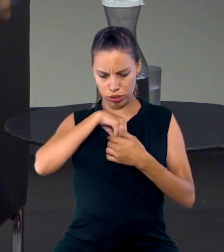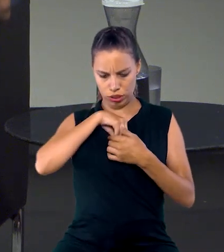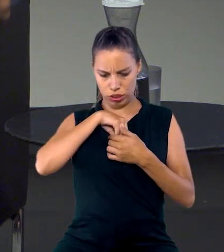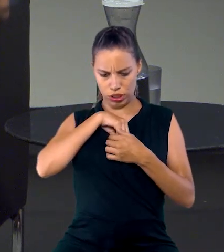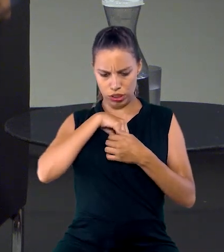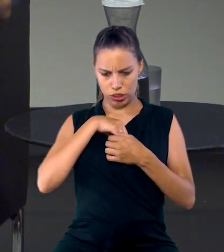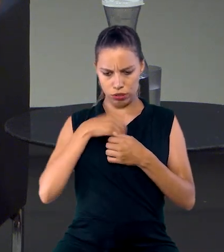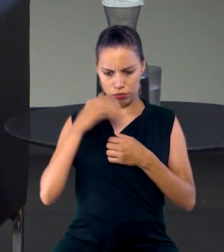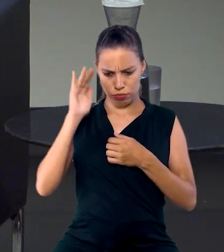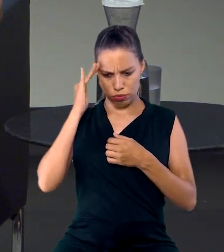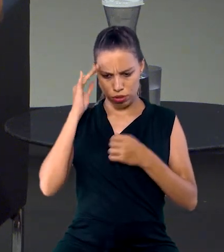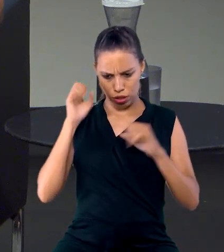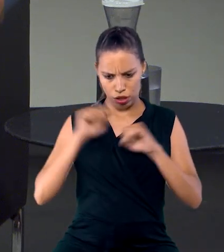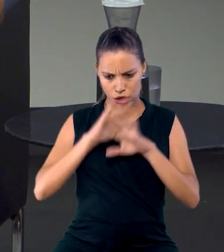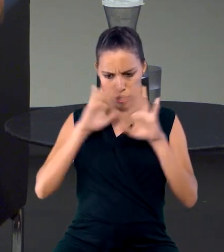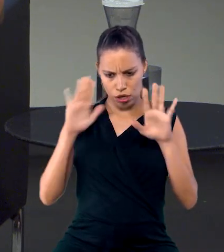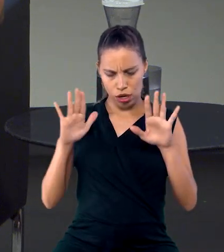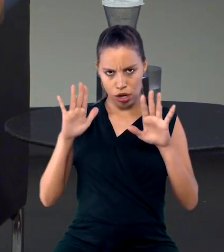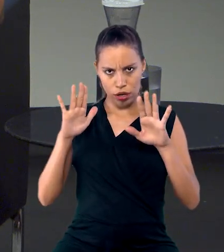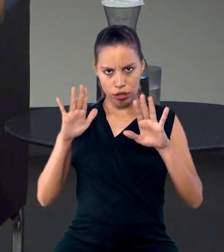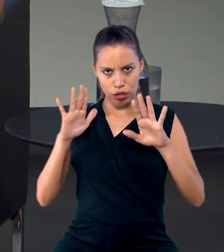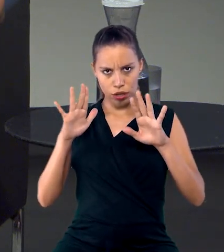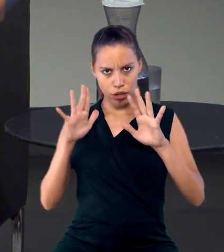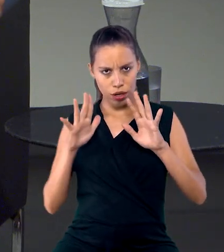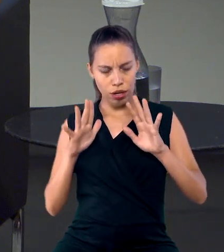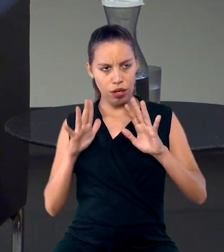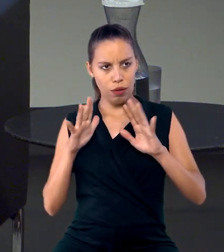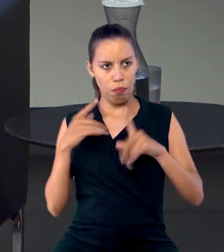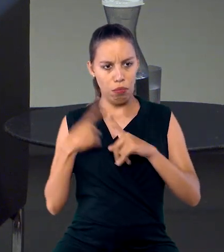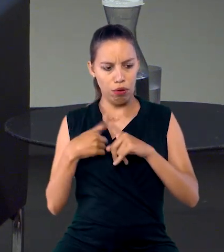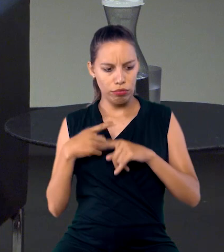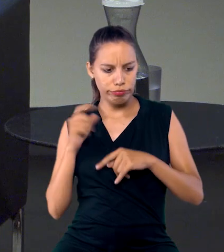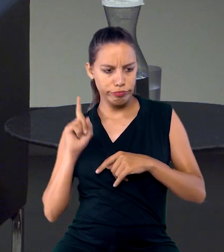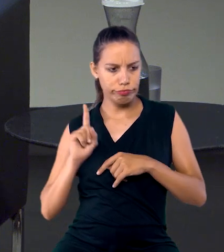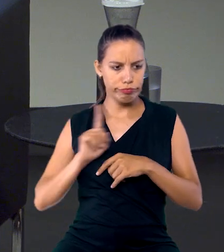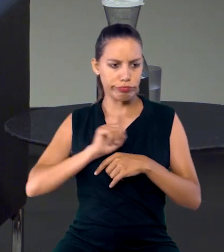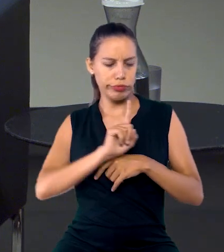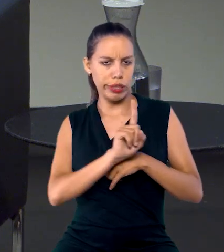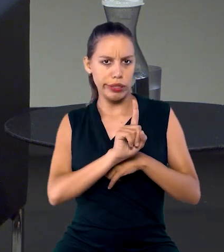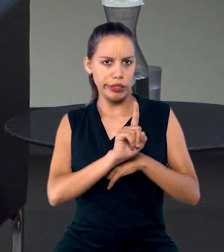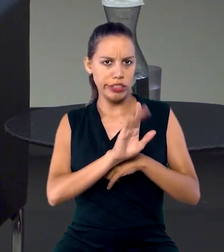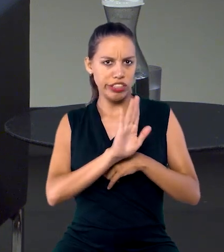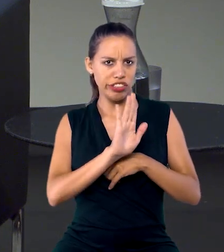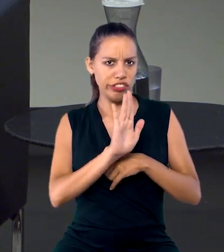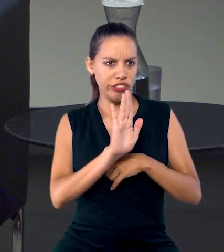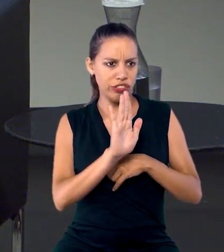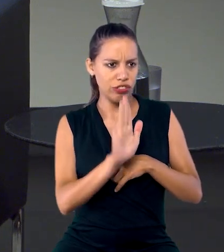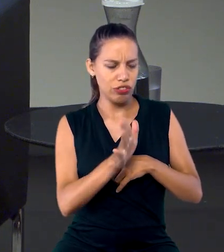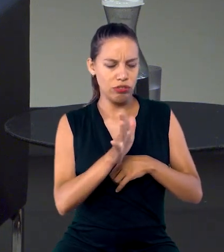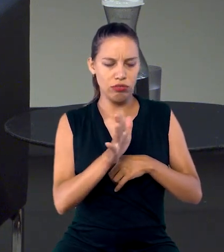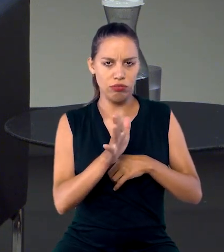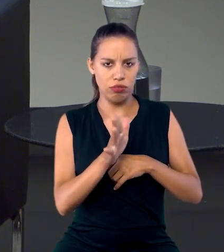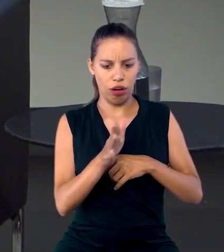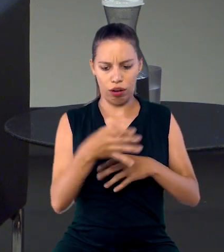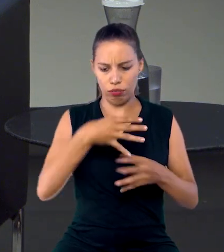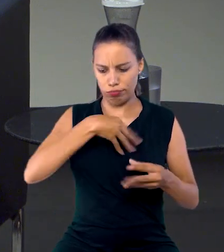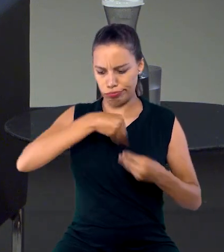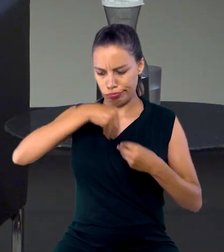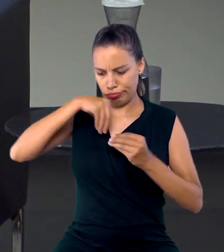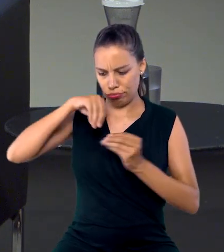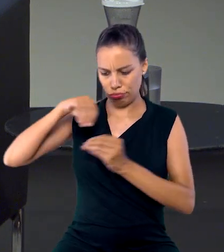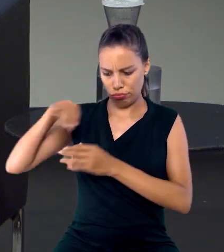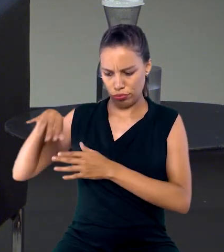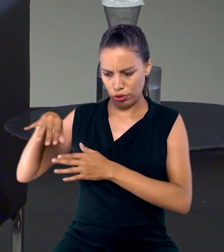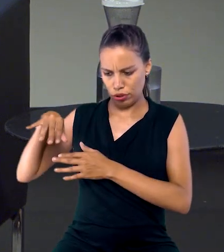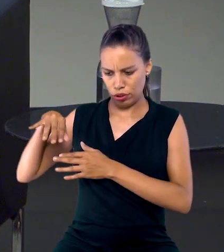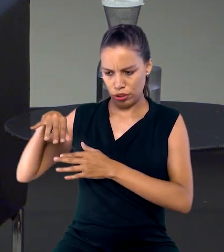profundo, que tem um custo muito grande, porque quando tu faz esse movimento de ir em direção ao outro, tu sabe que se